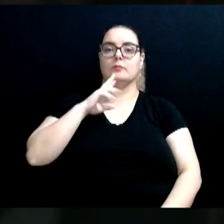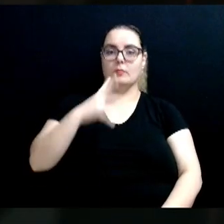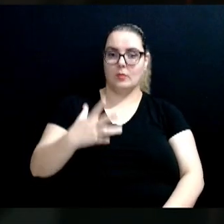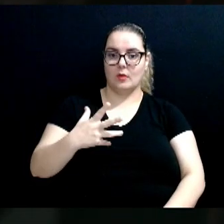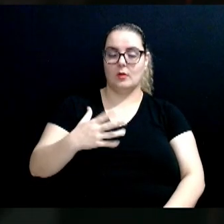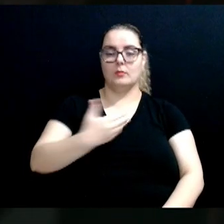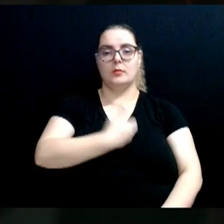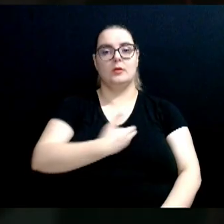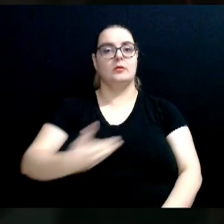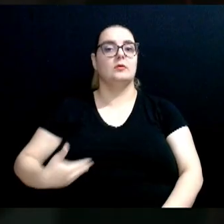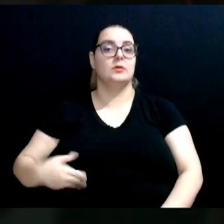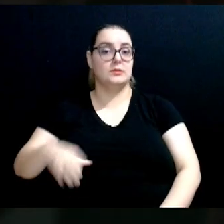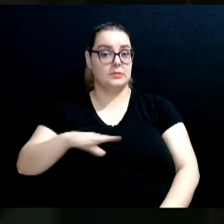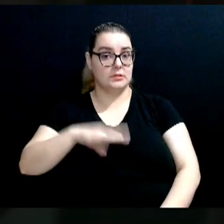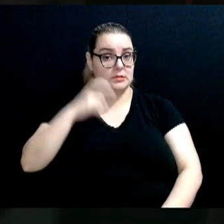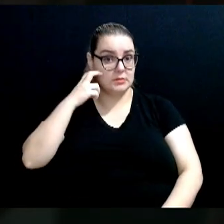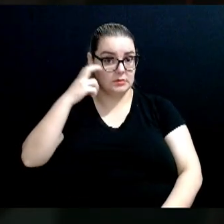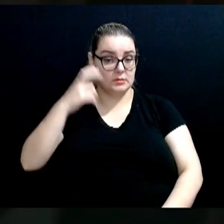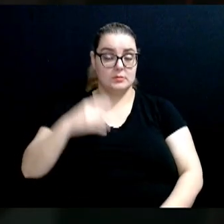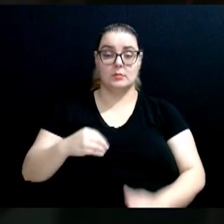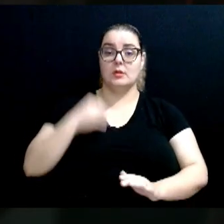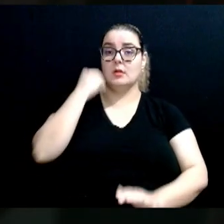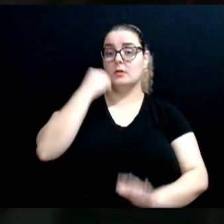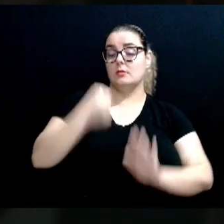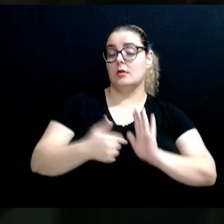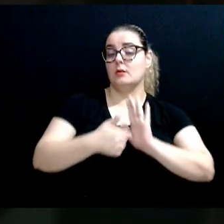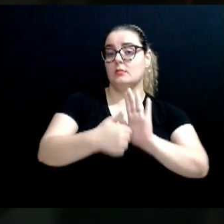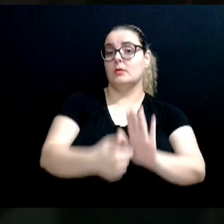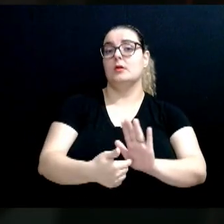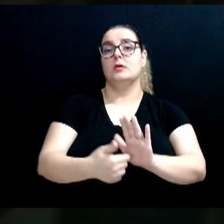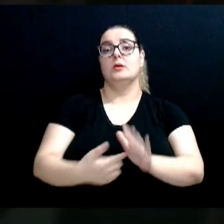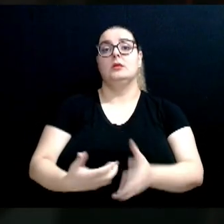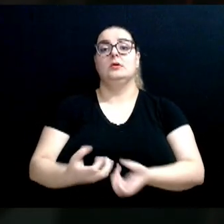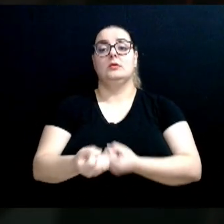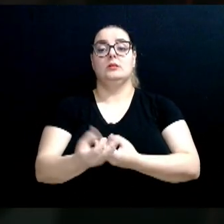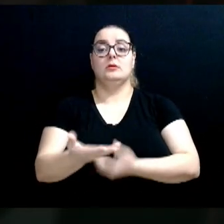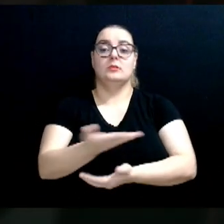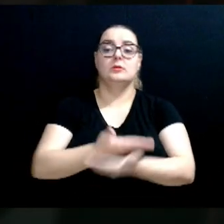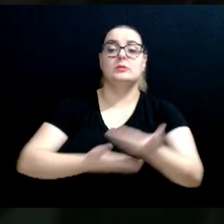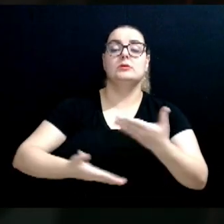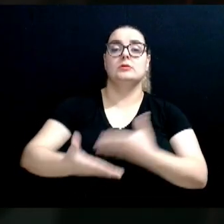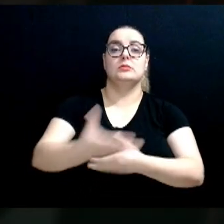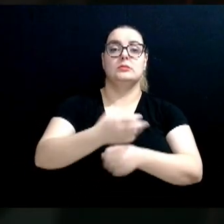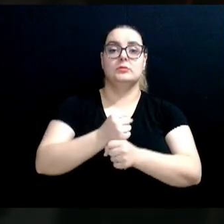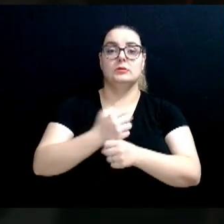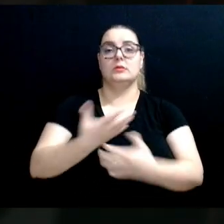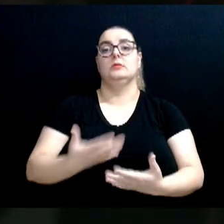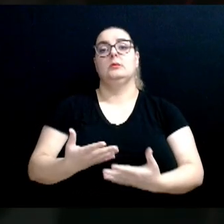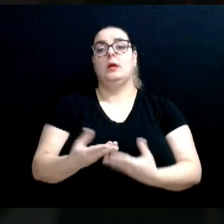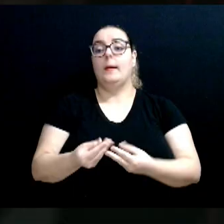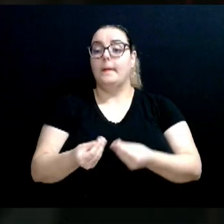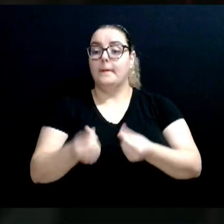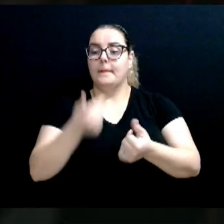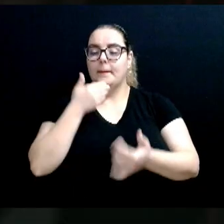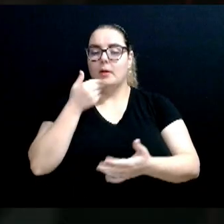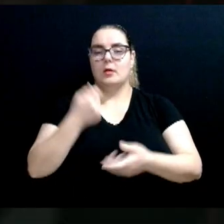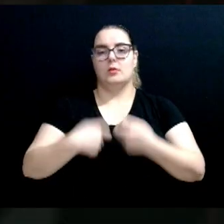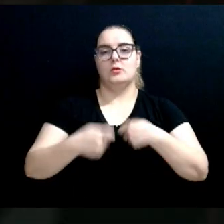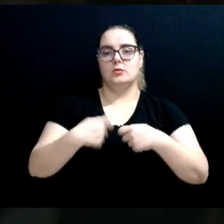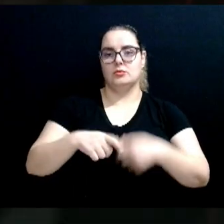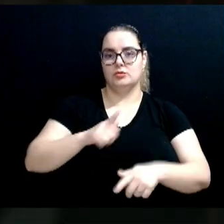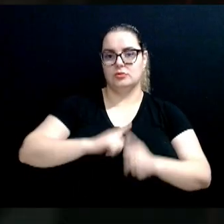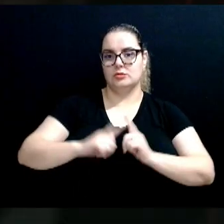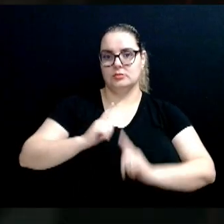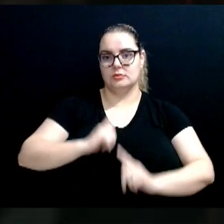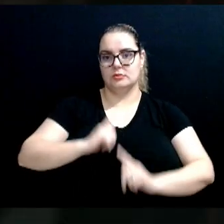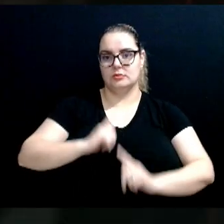vai apresentar experiências voltadas à integração de dados para aprimorar a gestão pública. E logo mais às